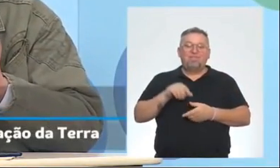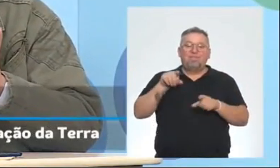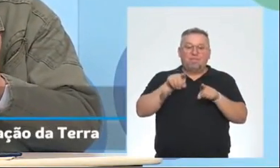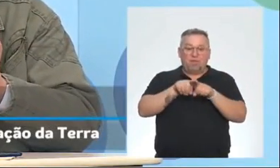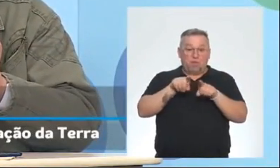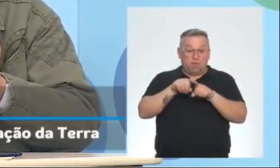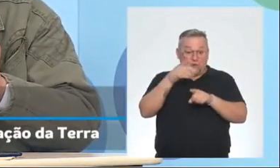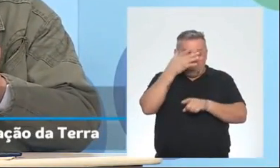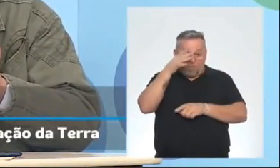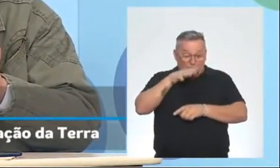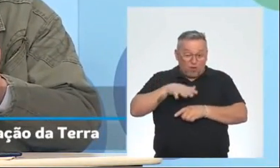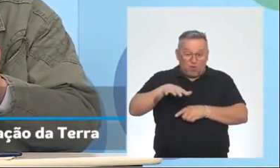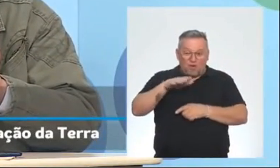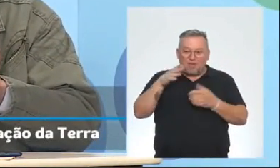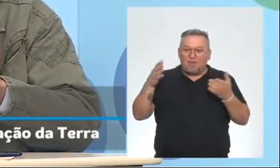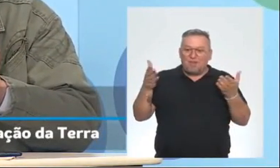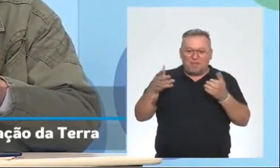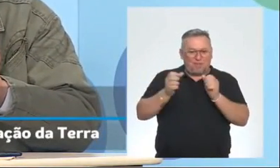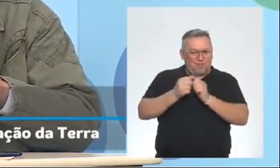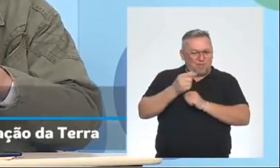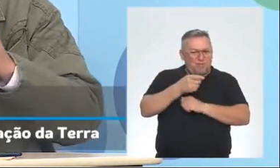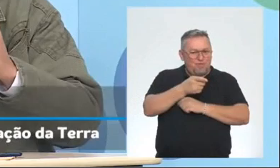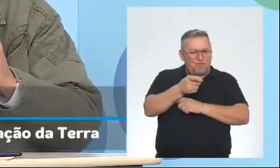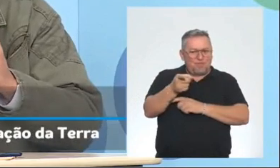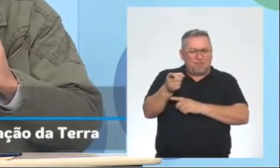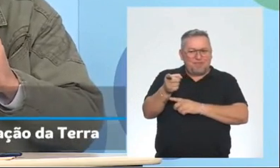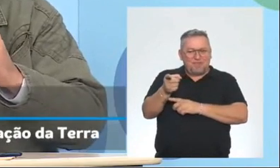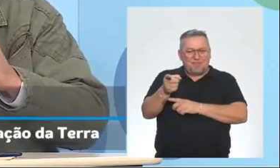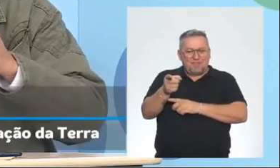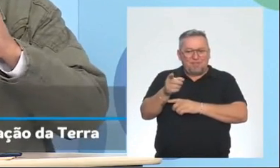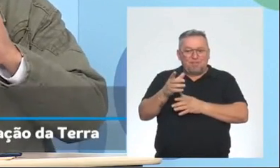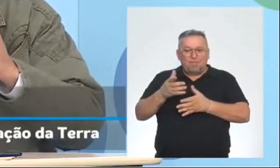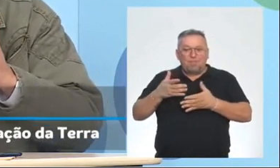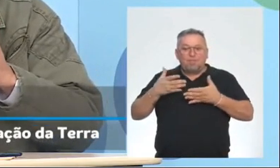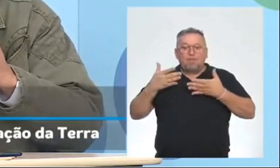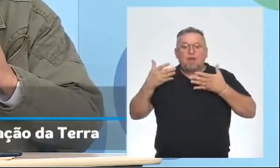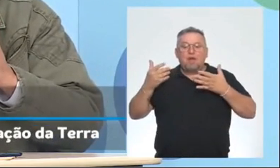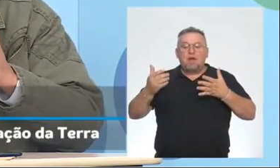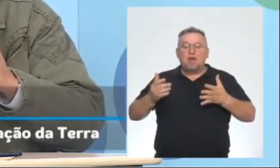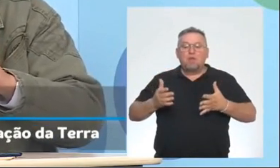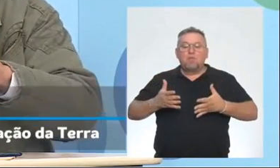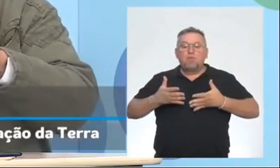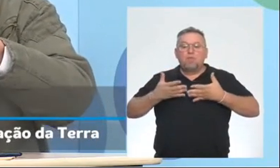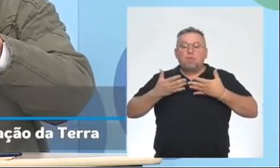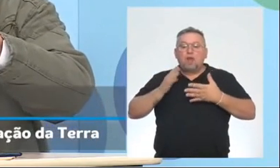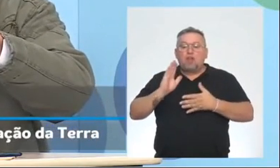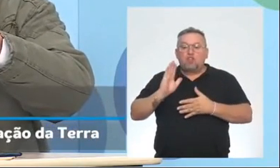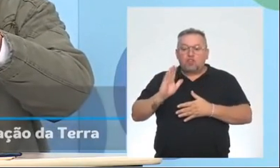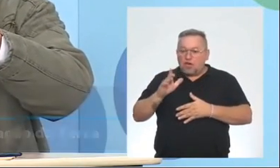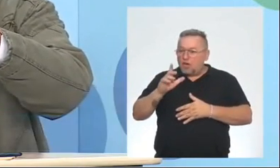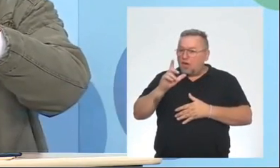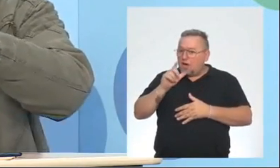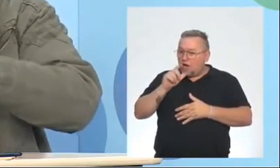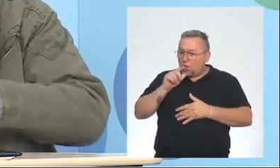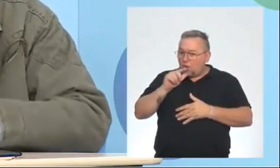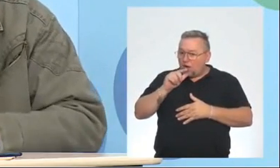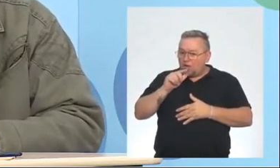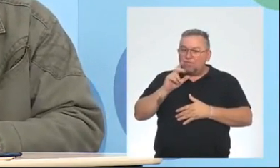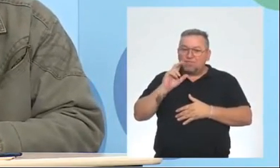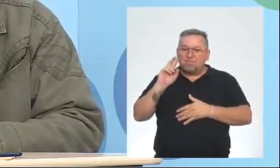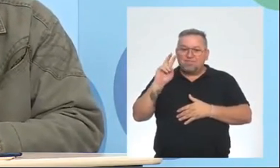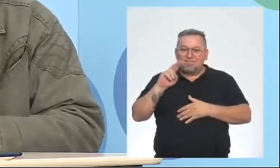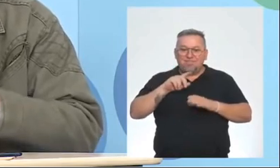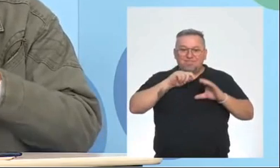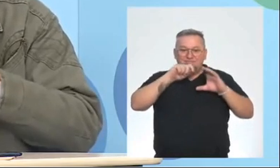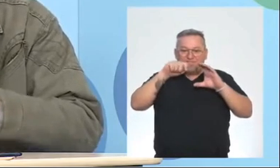galerinha, agora é com vocês. Respirou? Tomou aquela água? Então vamos assistir agora